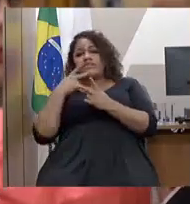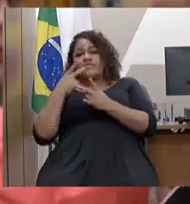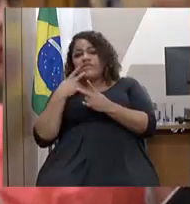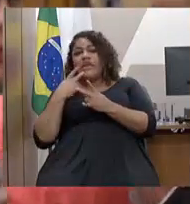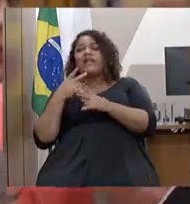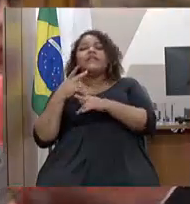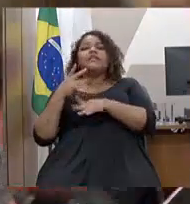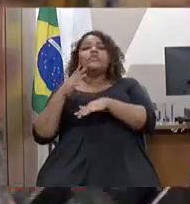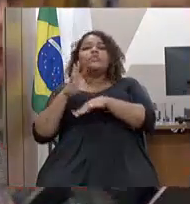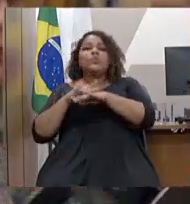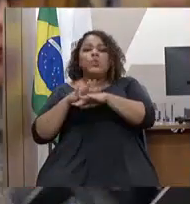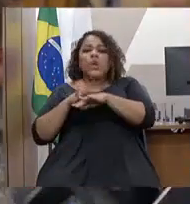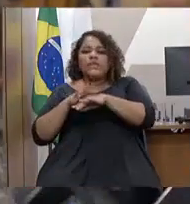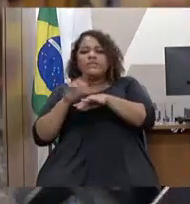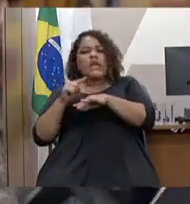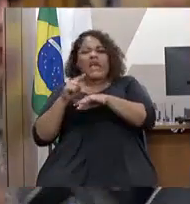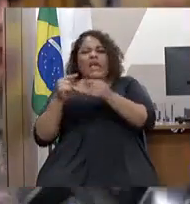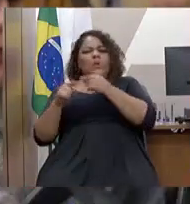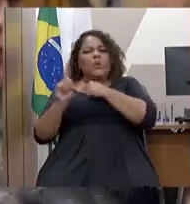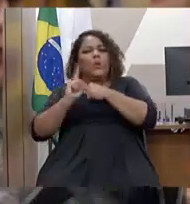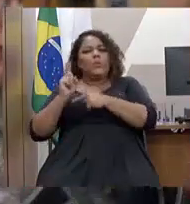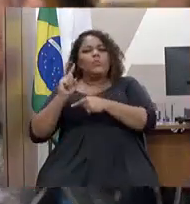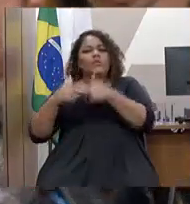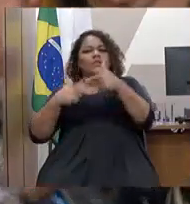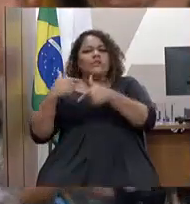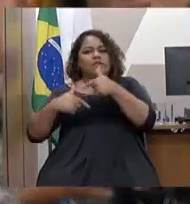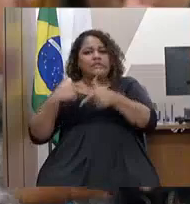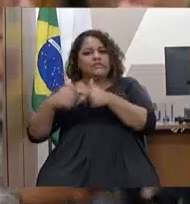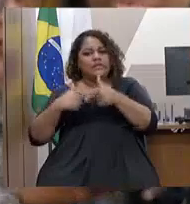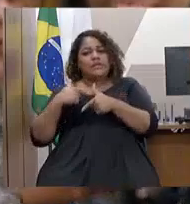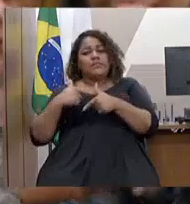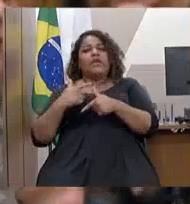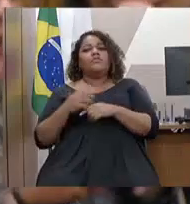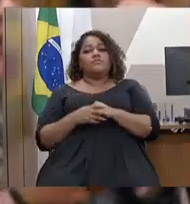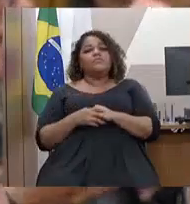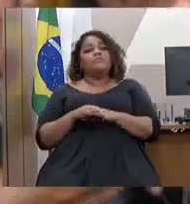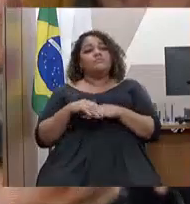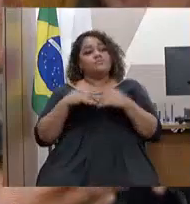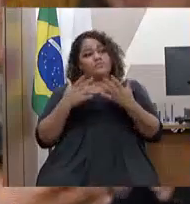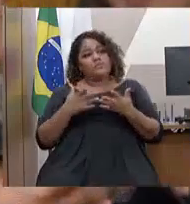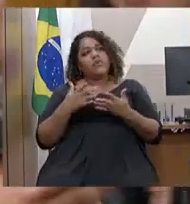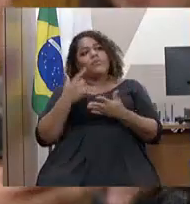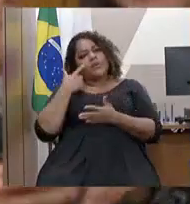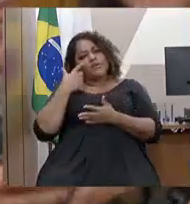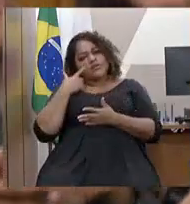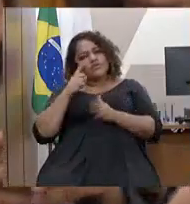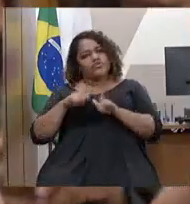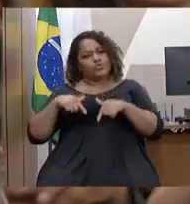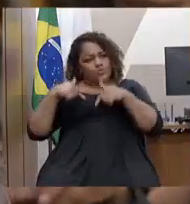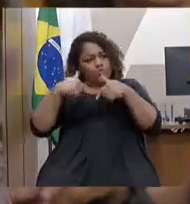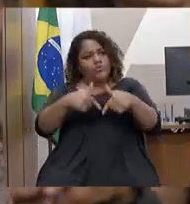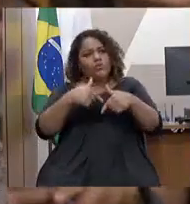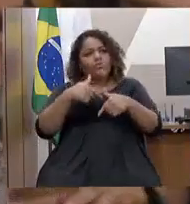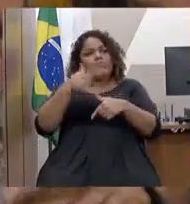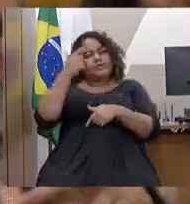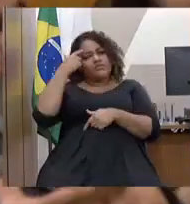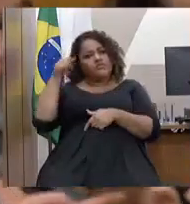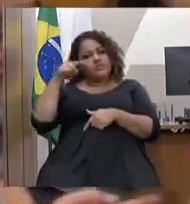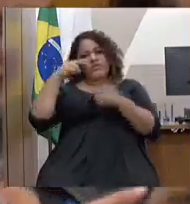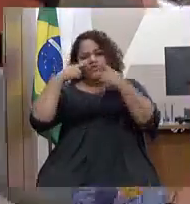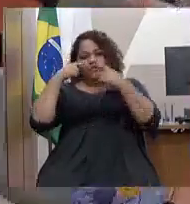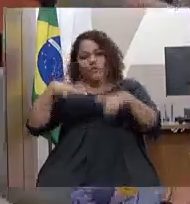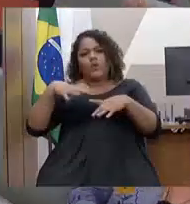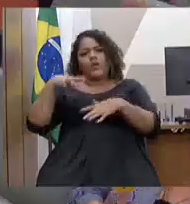talvez a gente tem esse olhar voltado para o interior envolvendo os agrotóxicos dessa forma pra gente combater essa violência cometida no campo obrigado